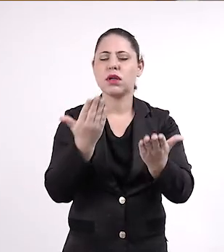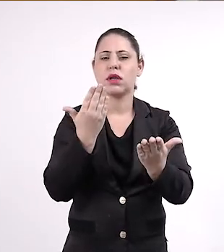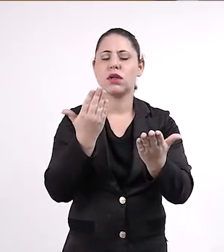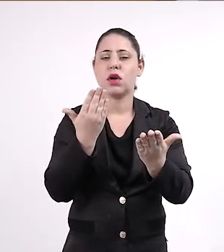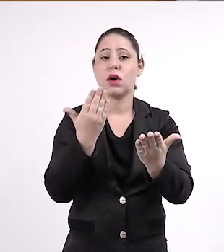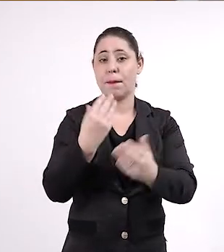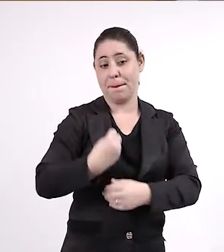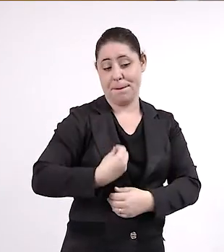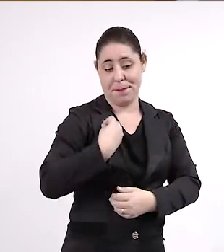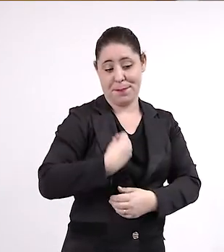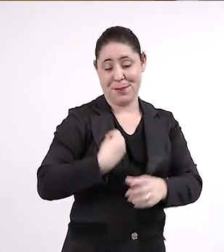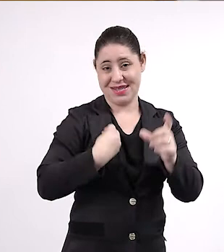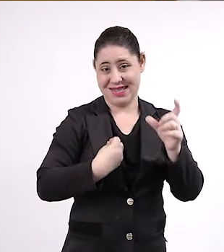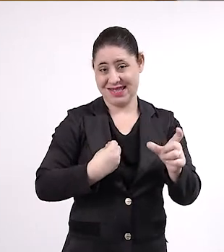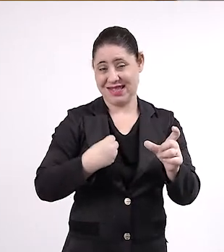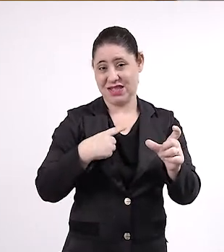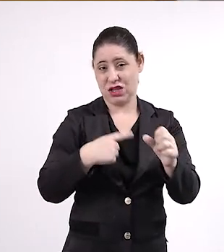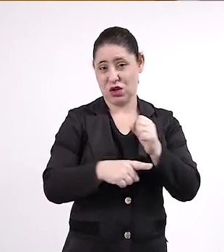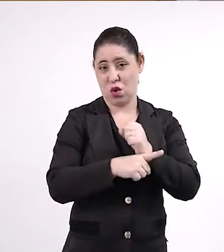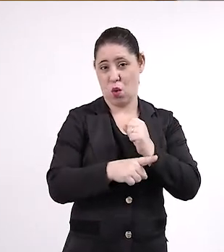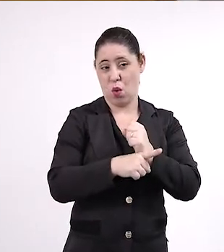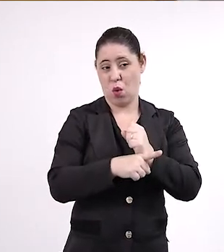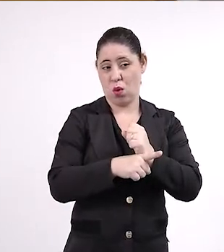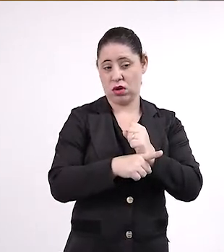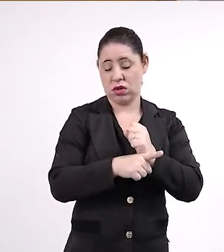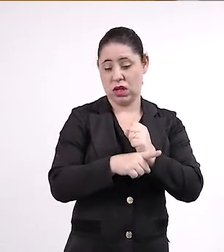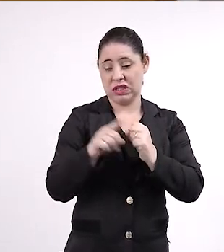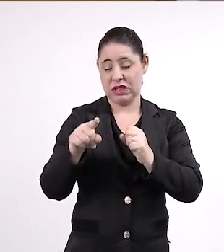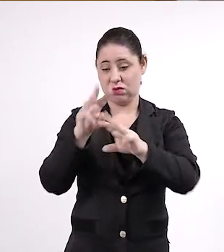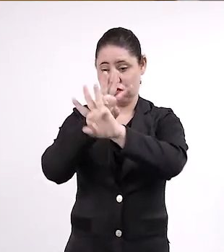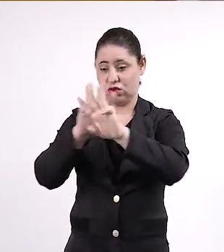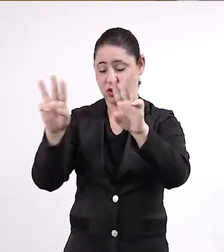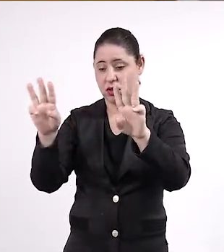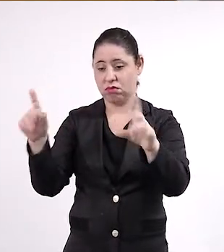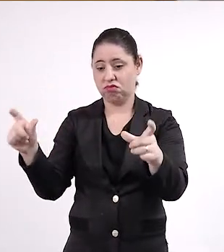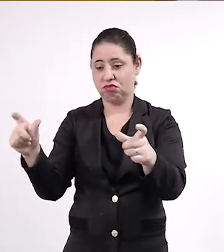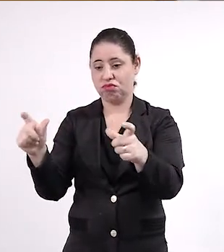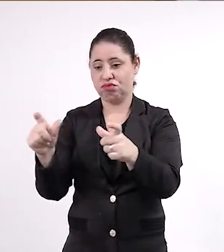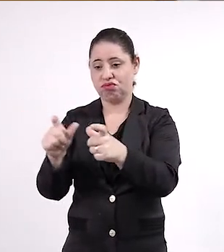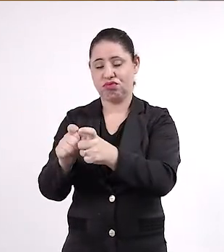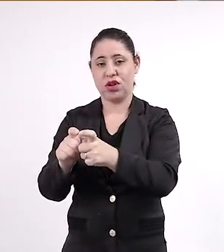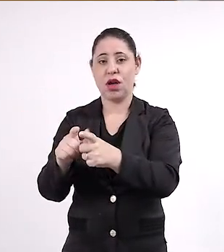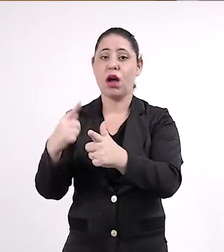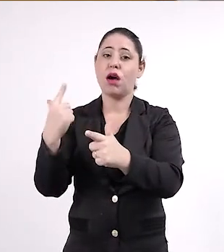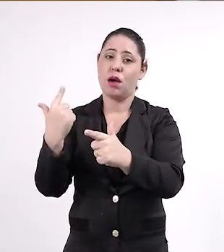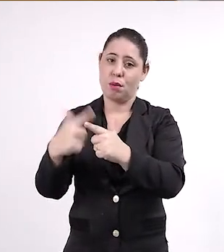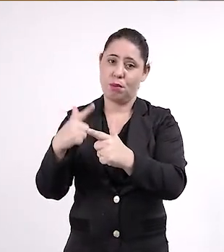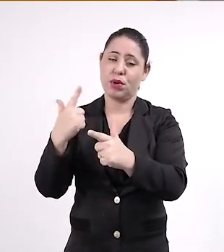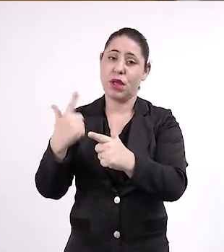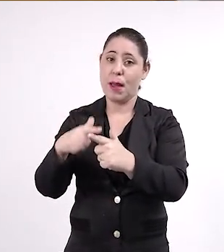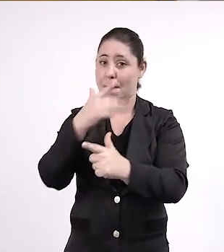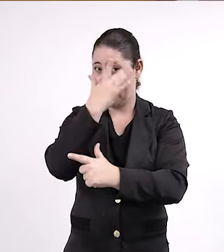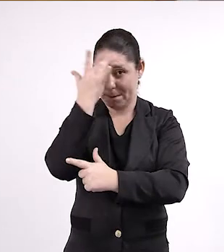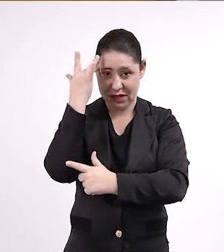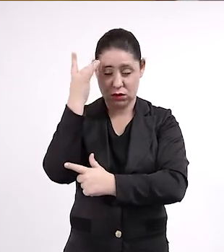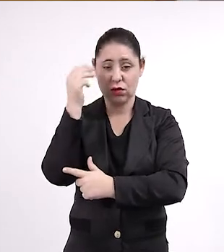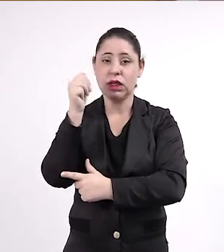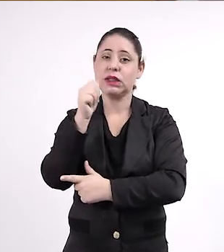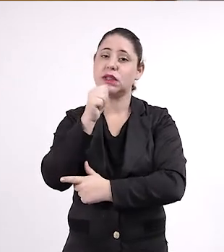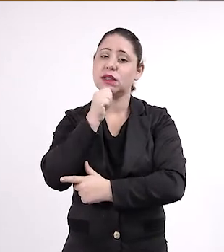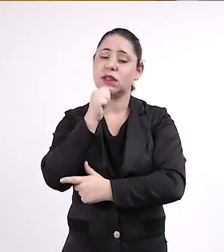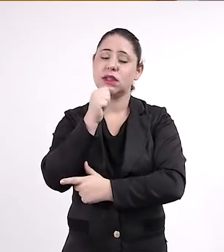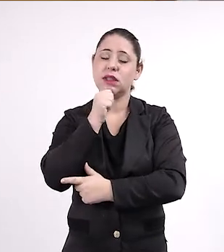atendimento era na forma presencial. Ele caiu. Ele caiu porque, de certa medida, as